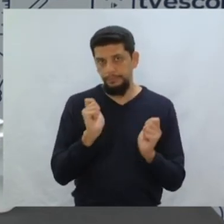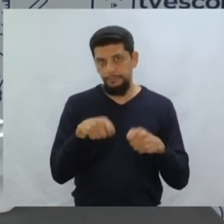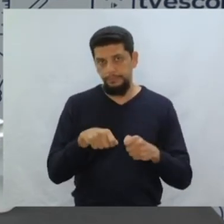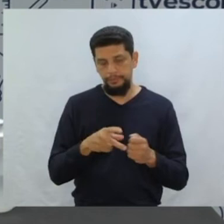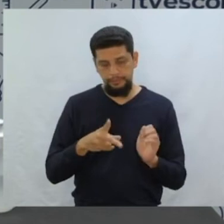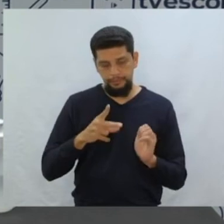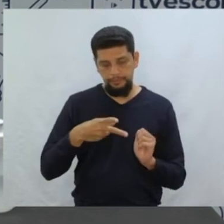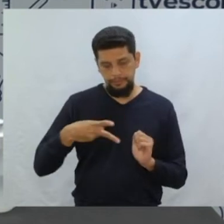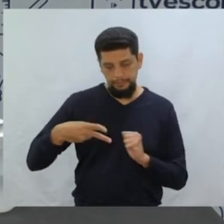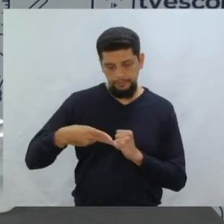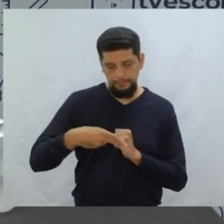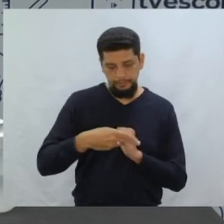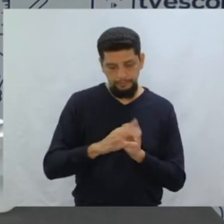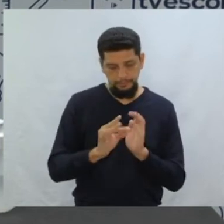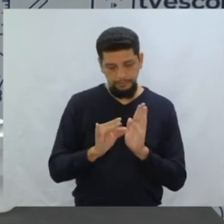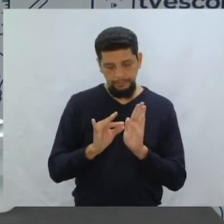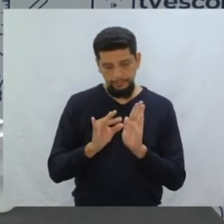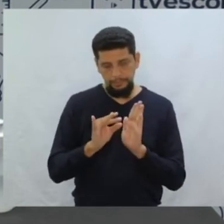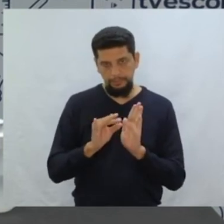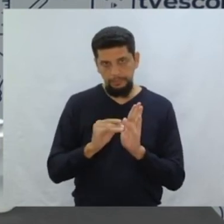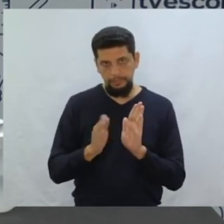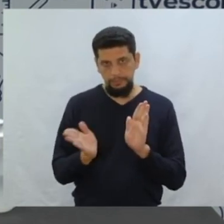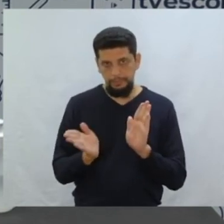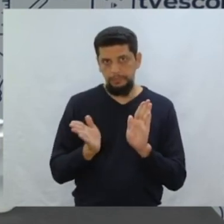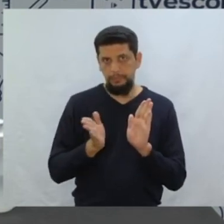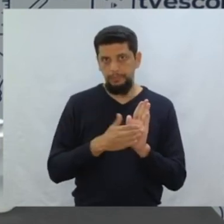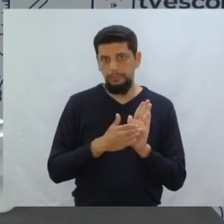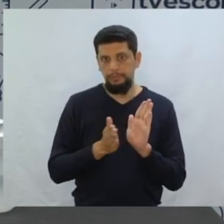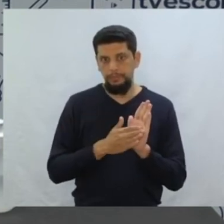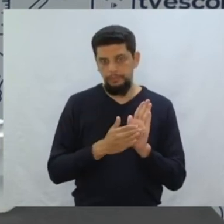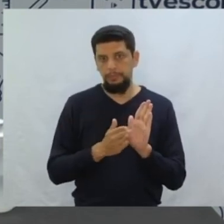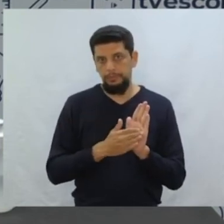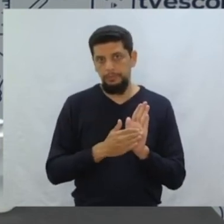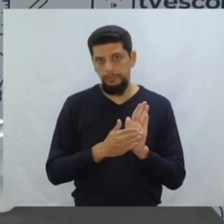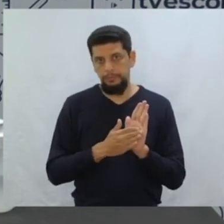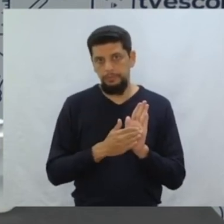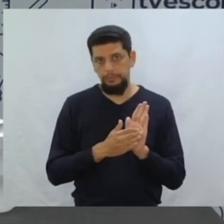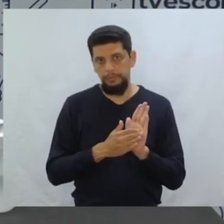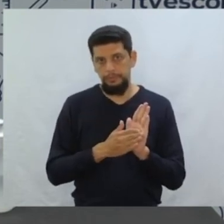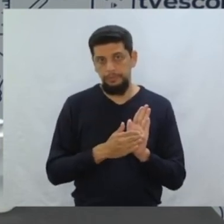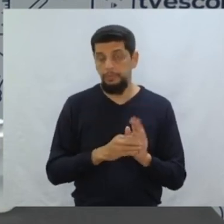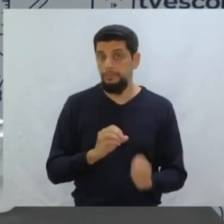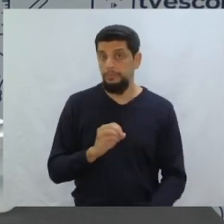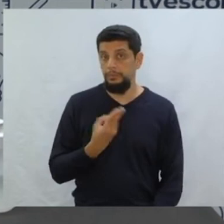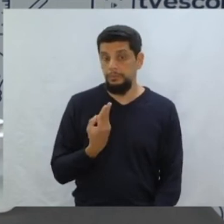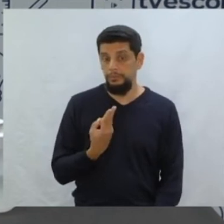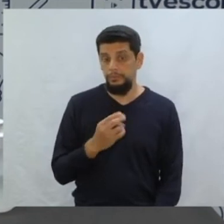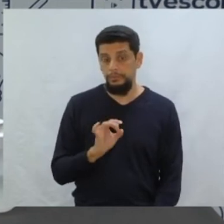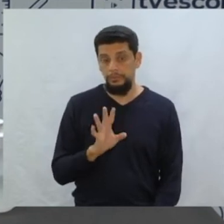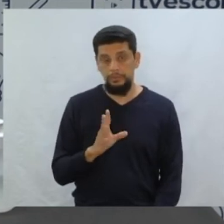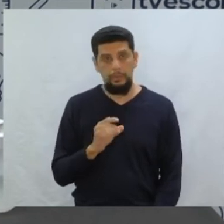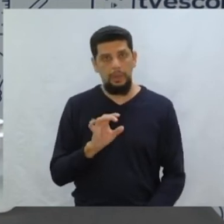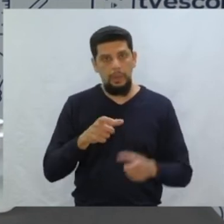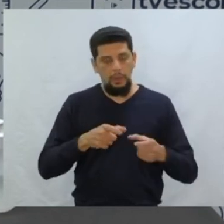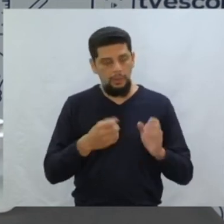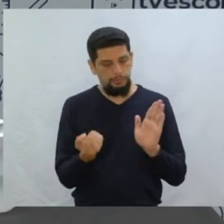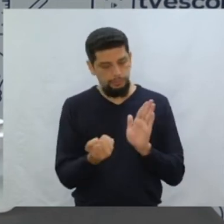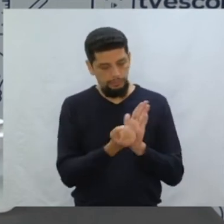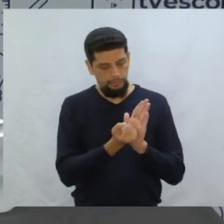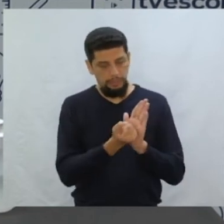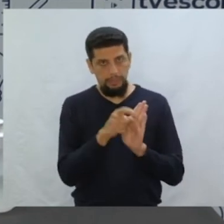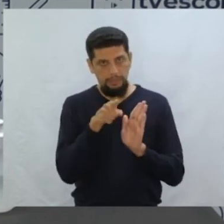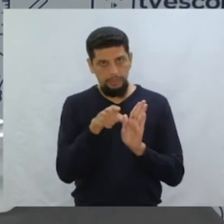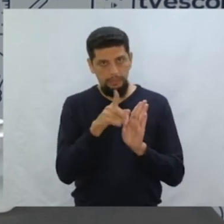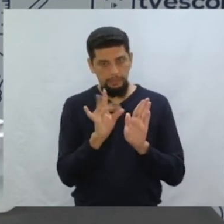embalagem. Aí você pode recortar ou a parte da frente ou colar o rótulo inteiro ou apenas onde